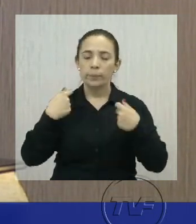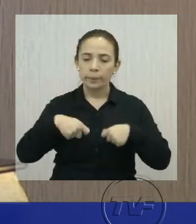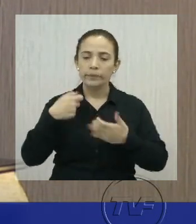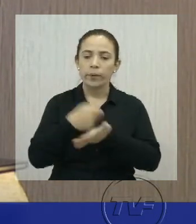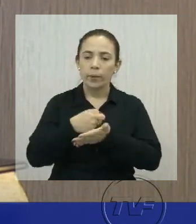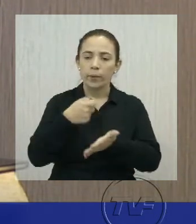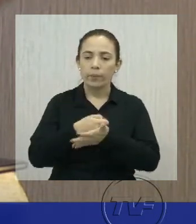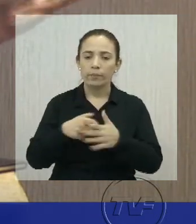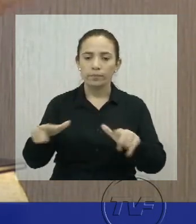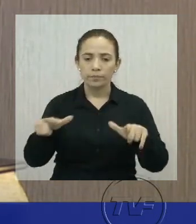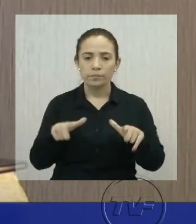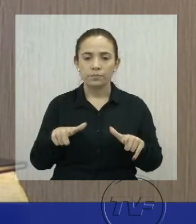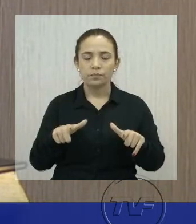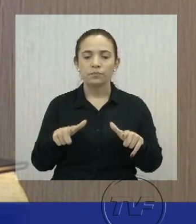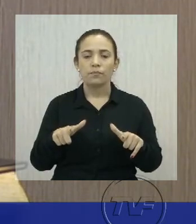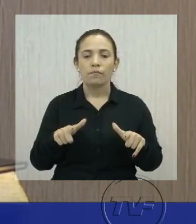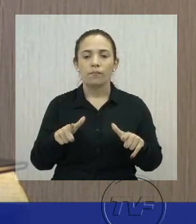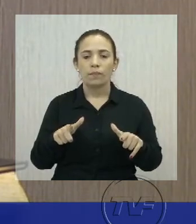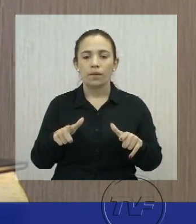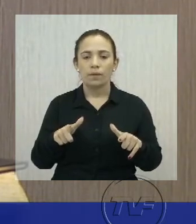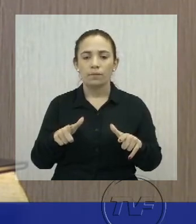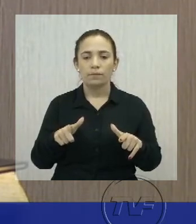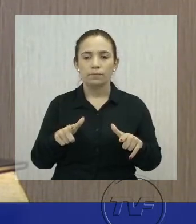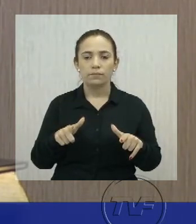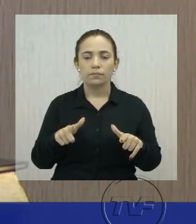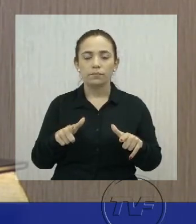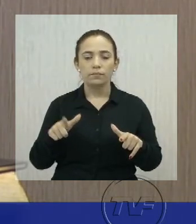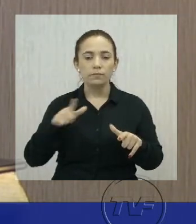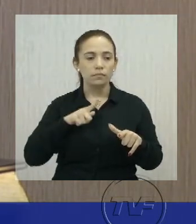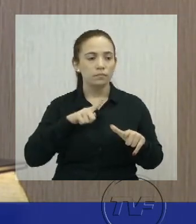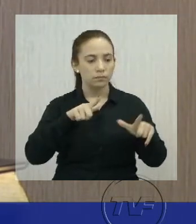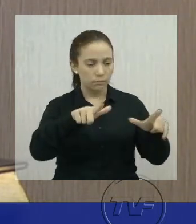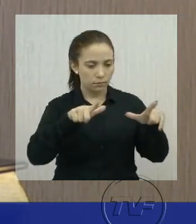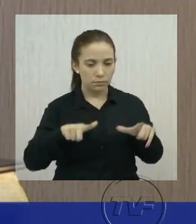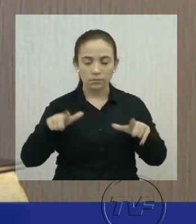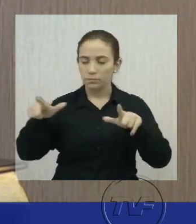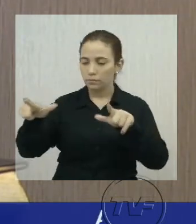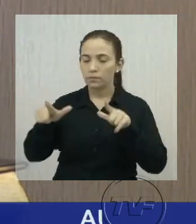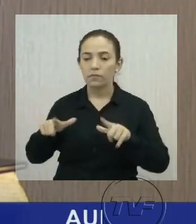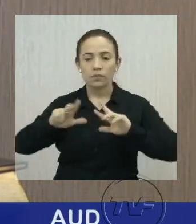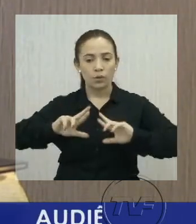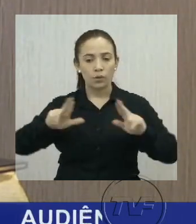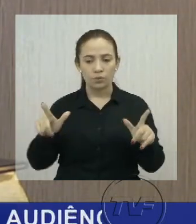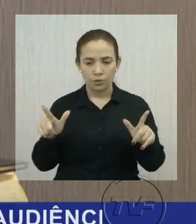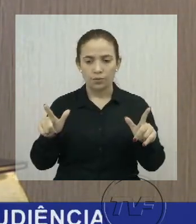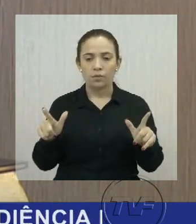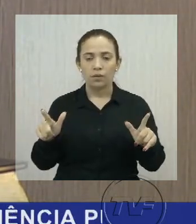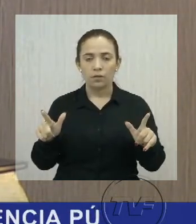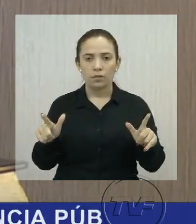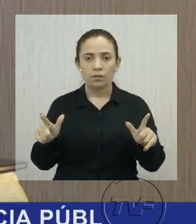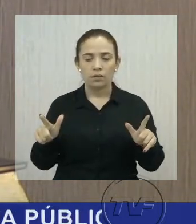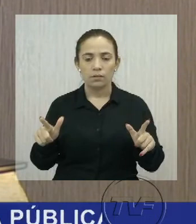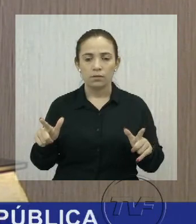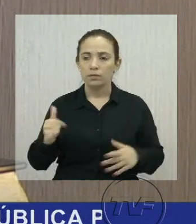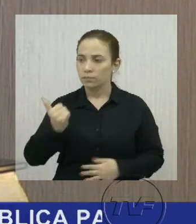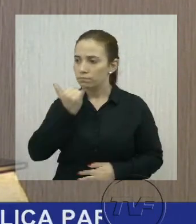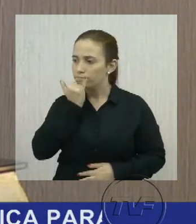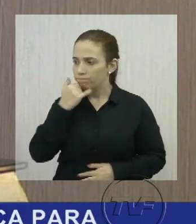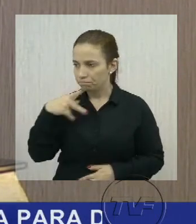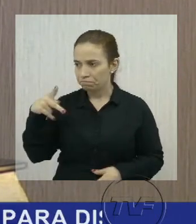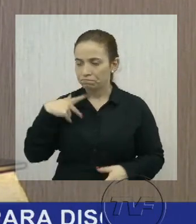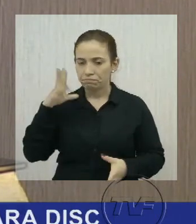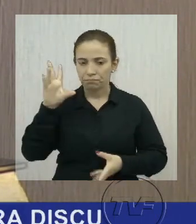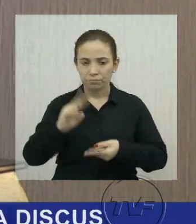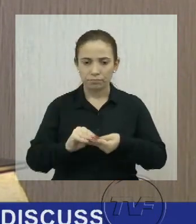tal. Cada um é uma coisa diferente. Cada um, para finalizar, presidente, desculpa. Aí cada